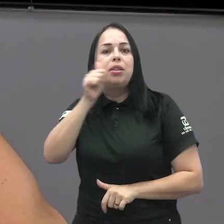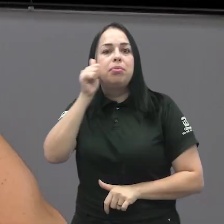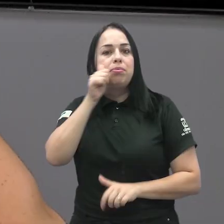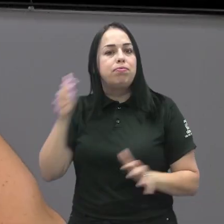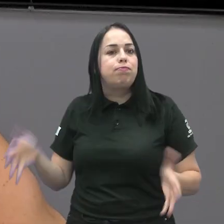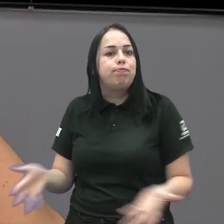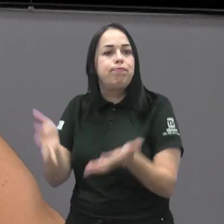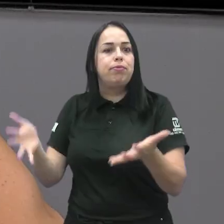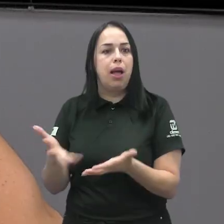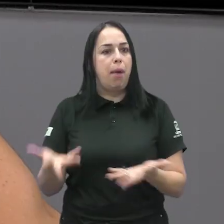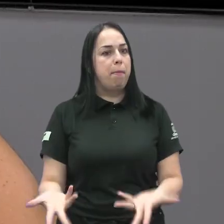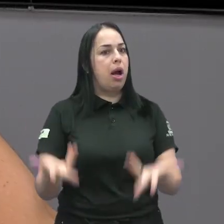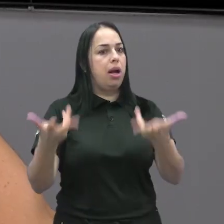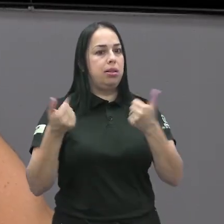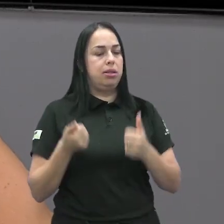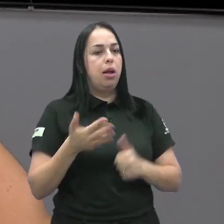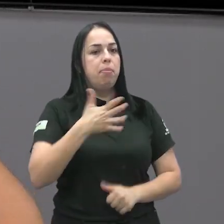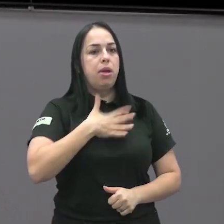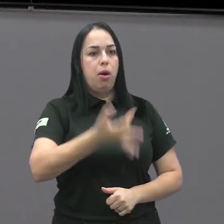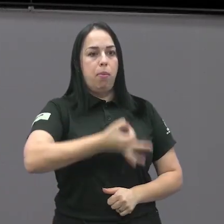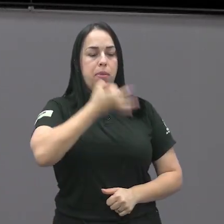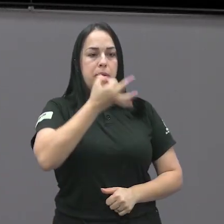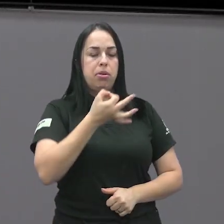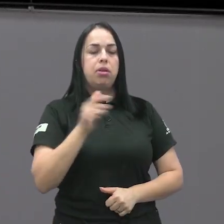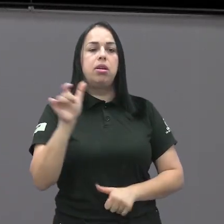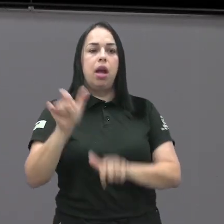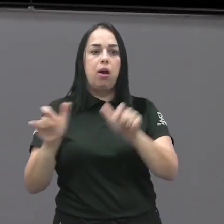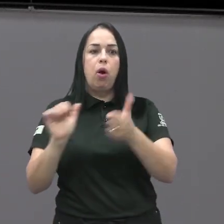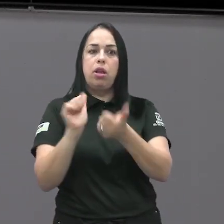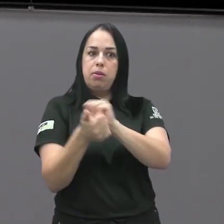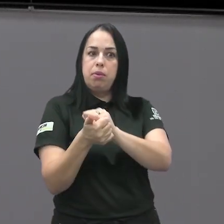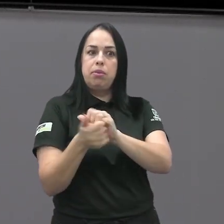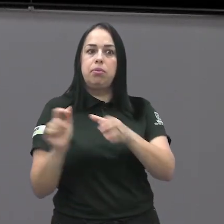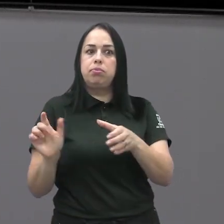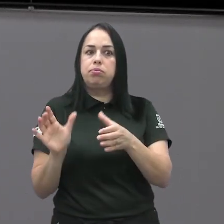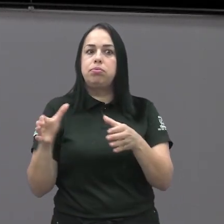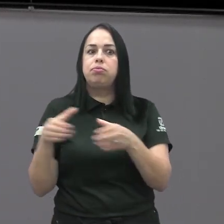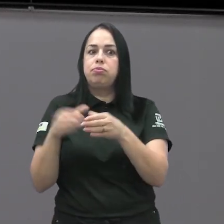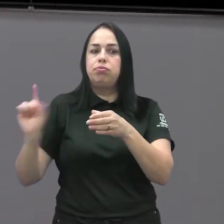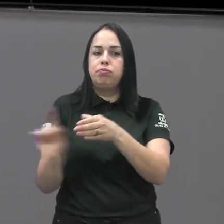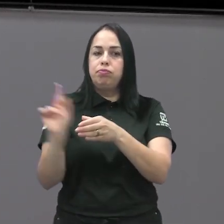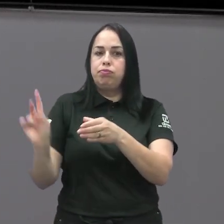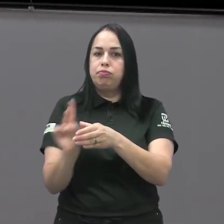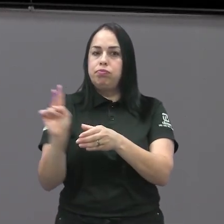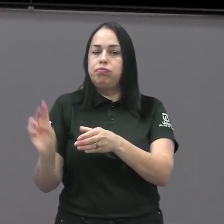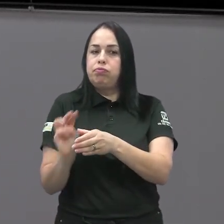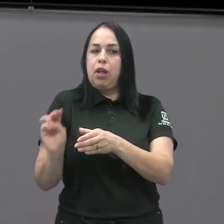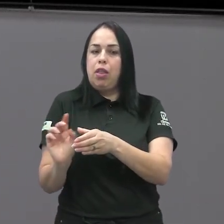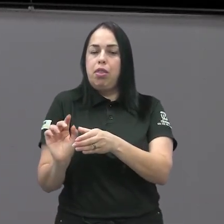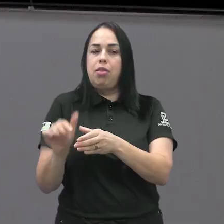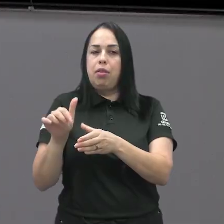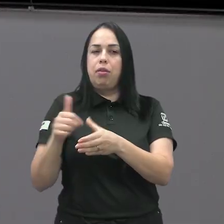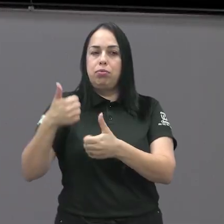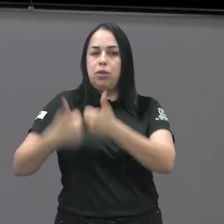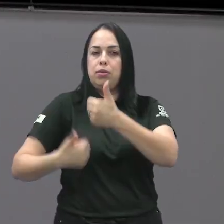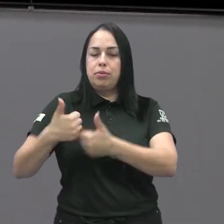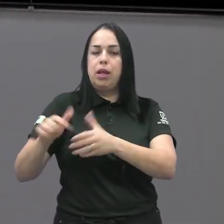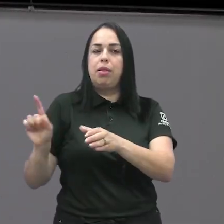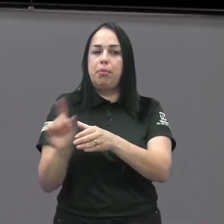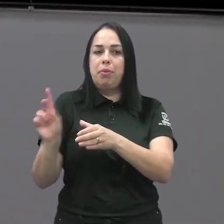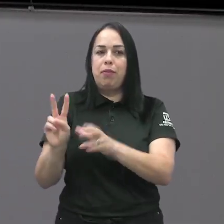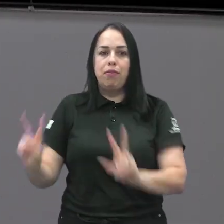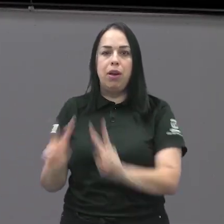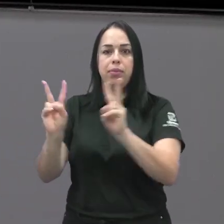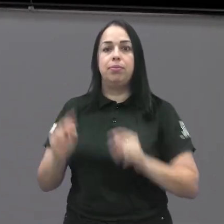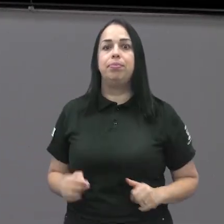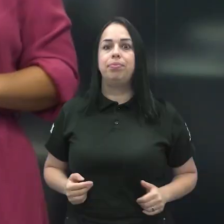região. Isso vai ser maravilhoso, né? Acredito que muitas atletas vão aparecer e o futebol feminino e o esporte feminino vai ser